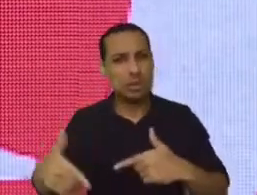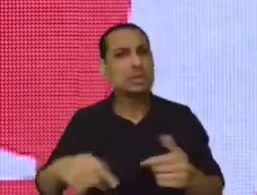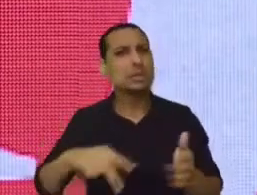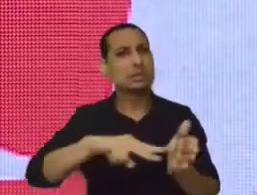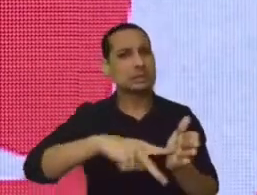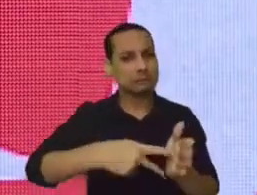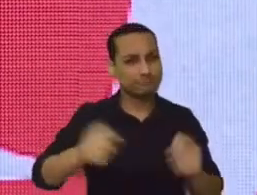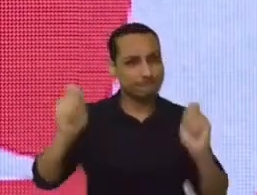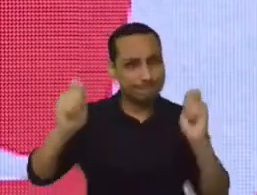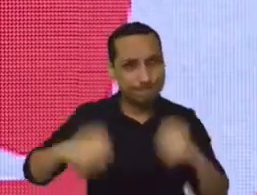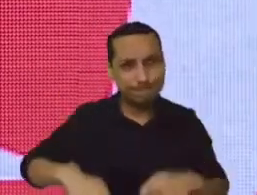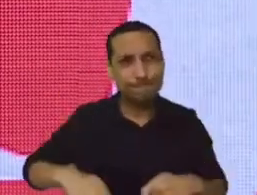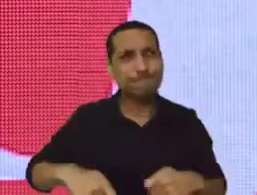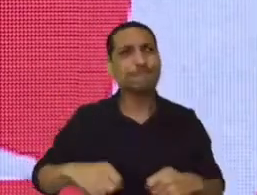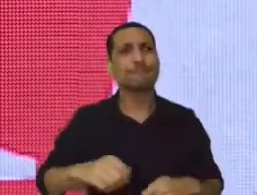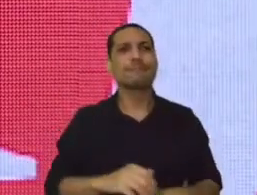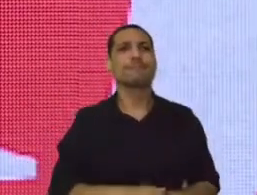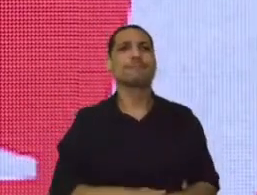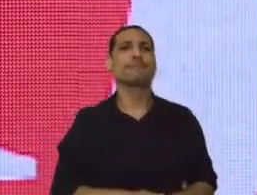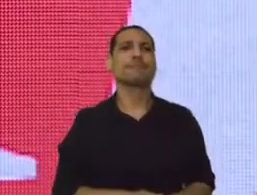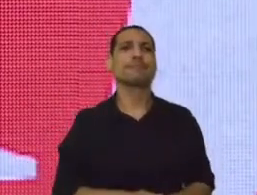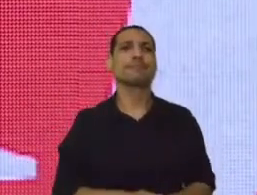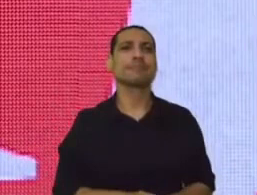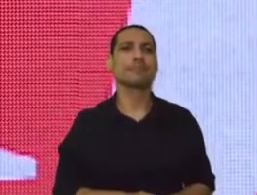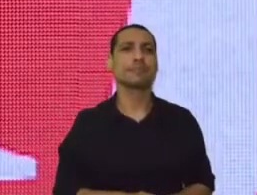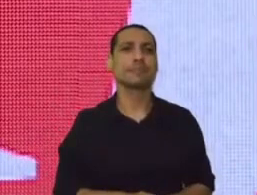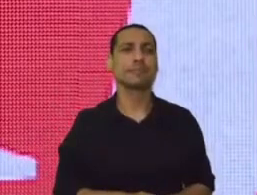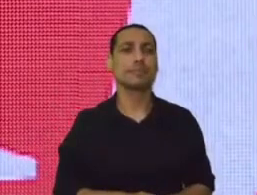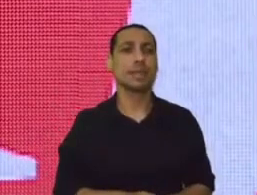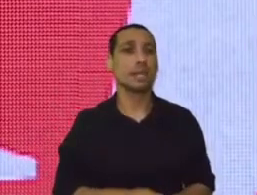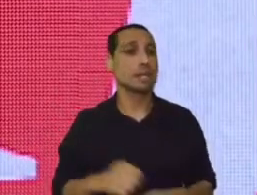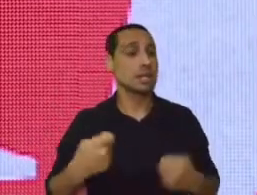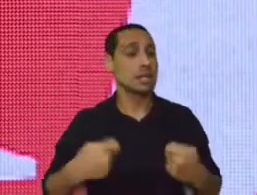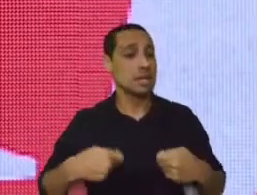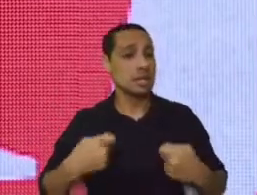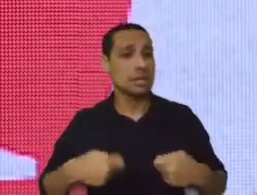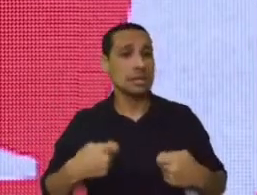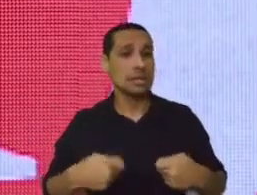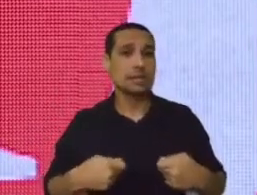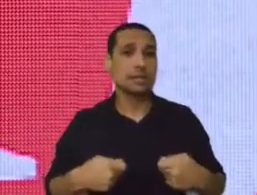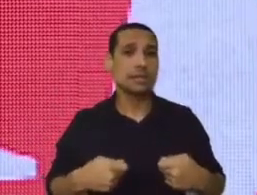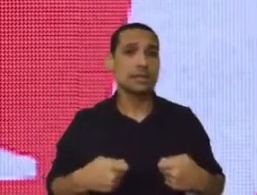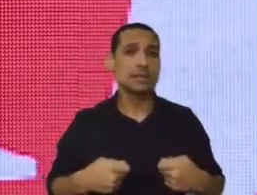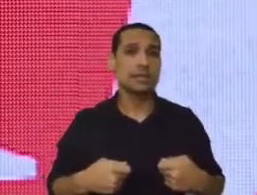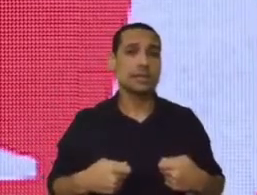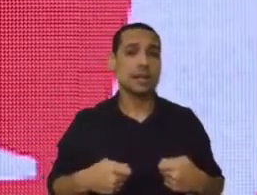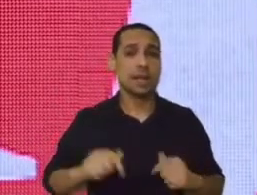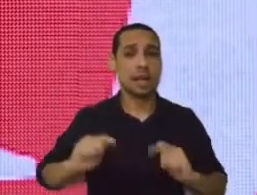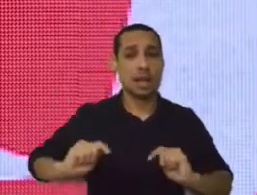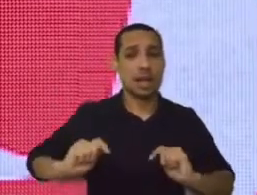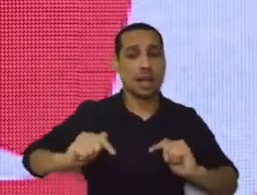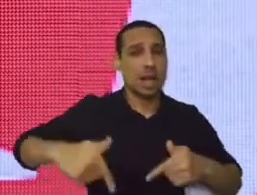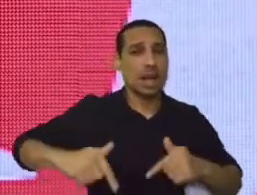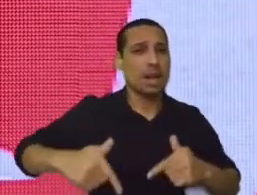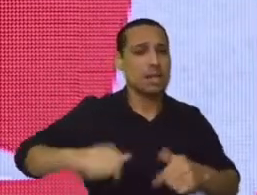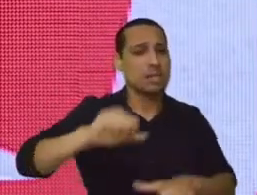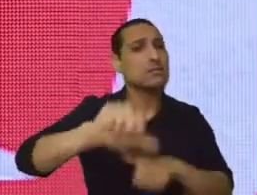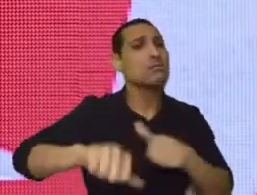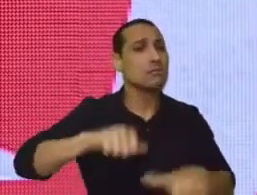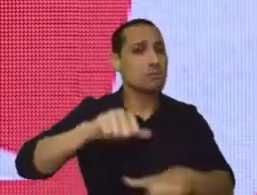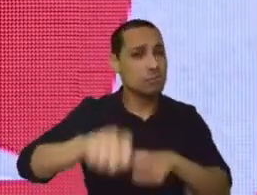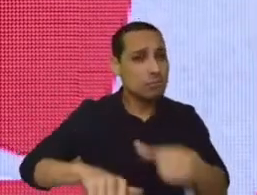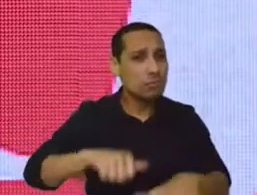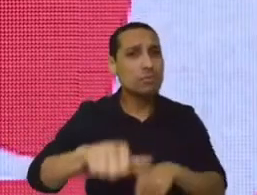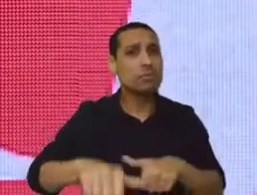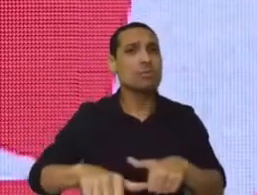Isso vai exigir do movimento sindical uma mudança de comportamento e também de atuação. Porque se a gente for aos bairros, e vai ser necessário para poder